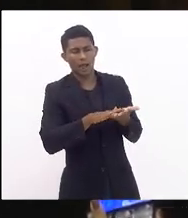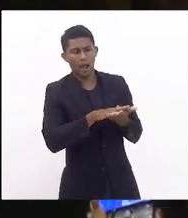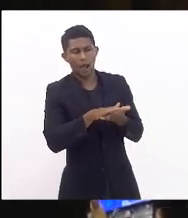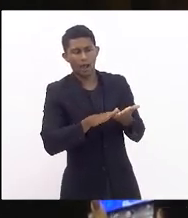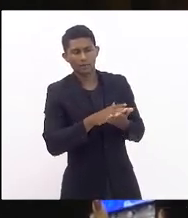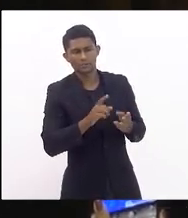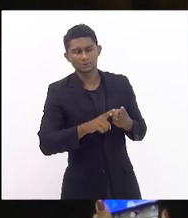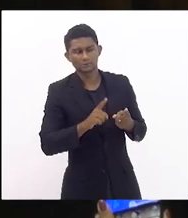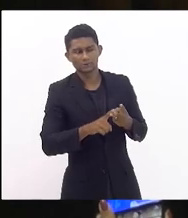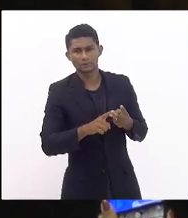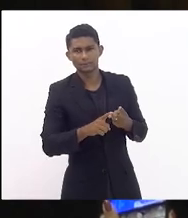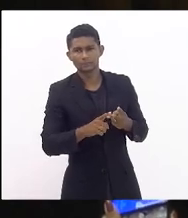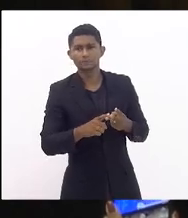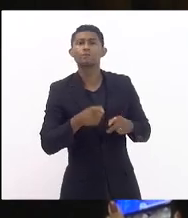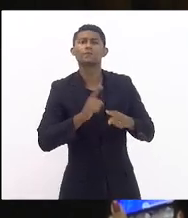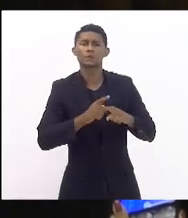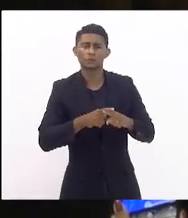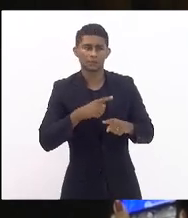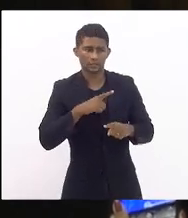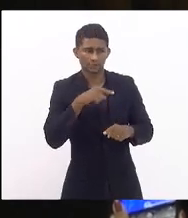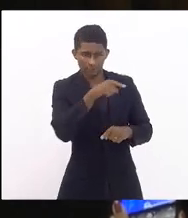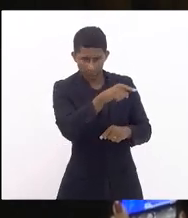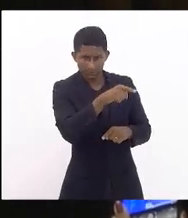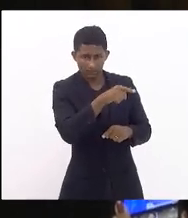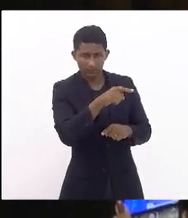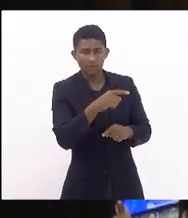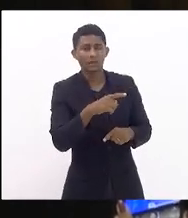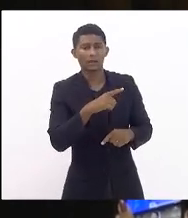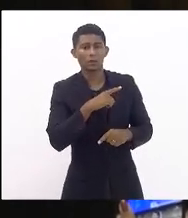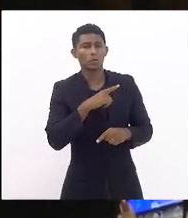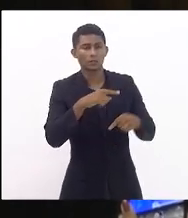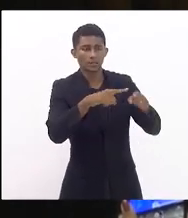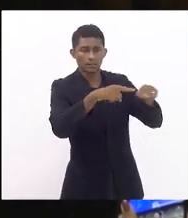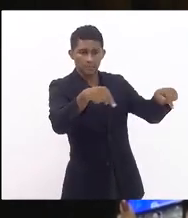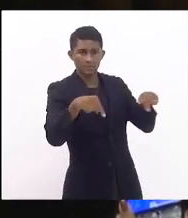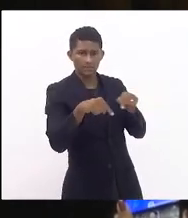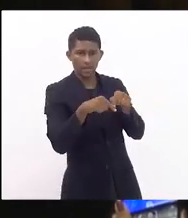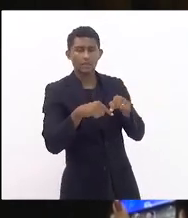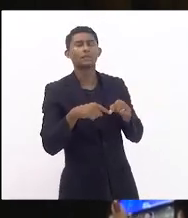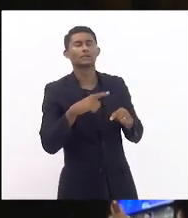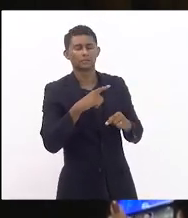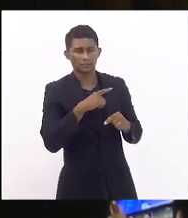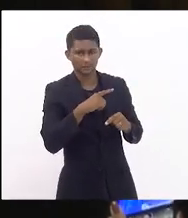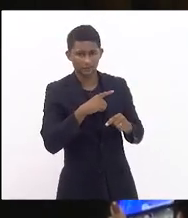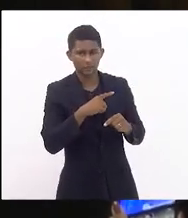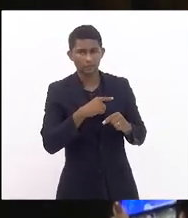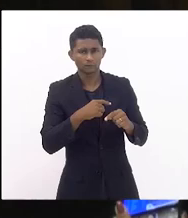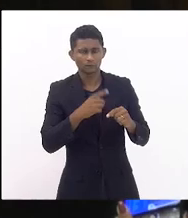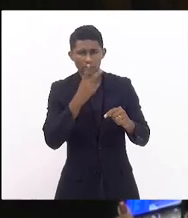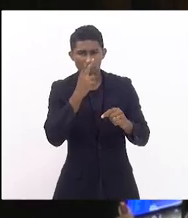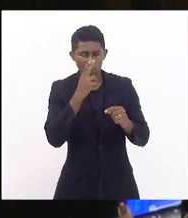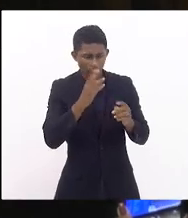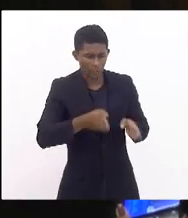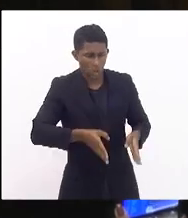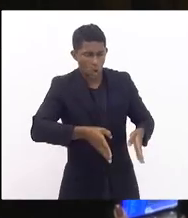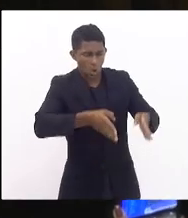tem sim colunas na sala onde impossibilita até a sua visualização do